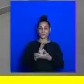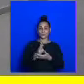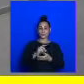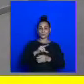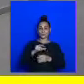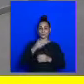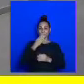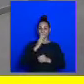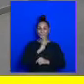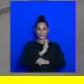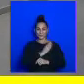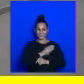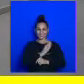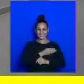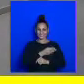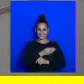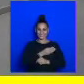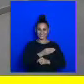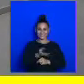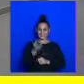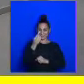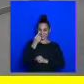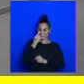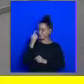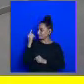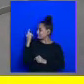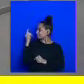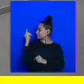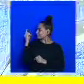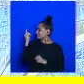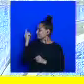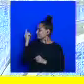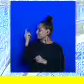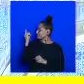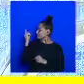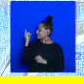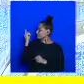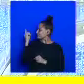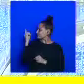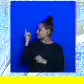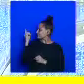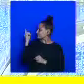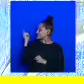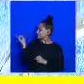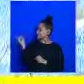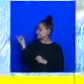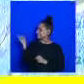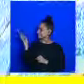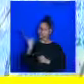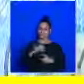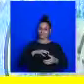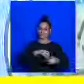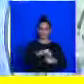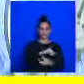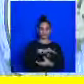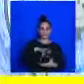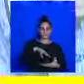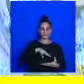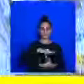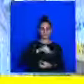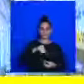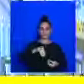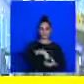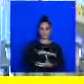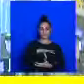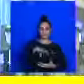Passaremos então ao sorteio do time do coração. Bolas posicionadas, valendo. Globo